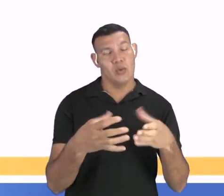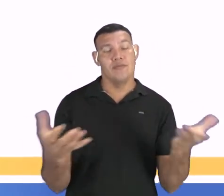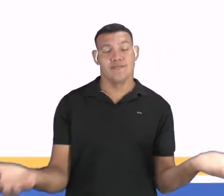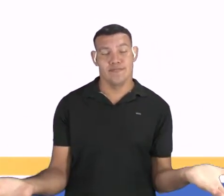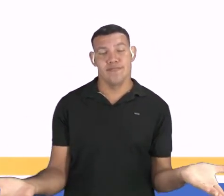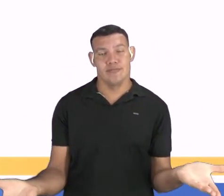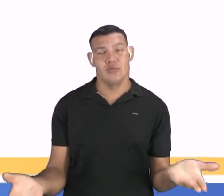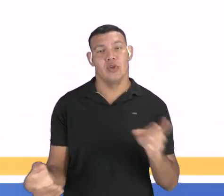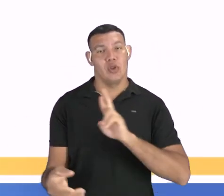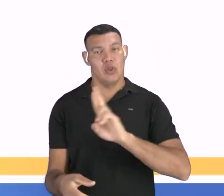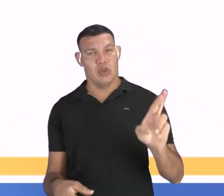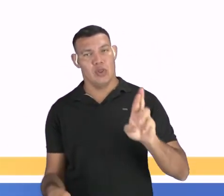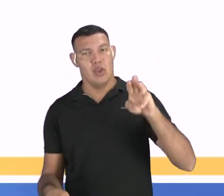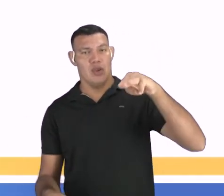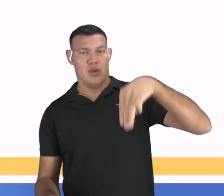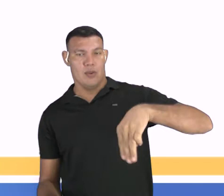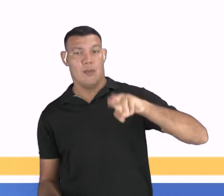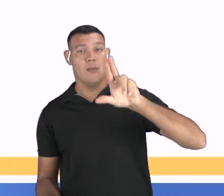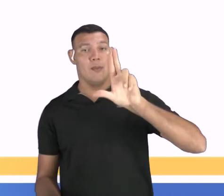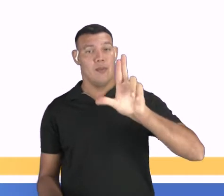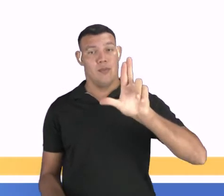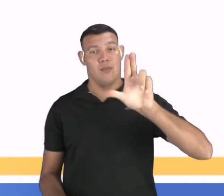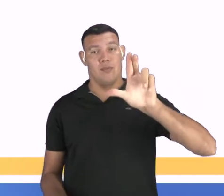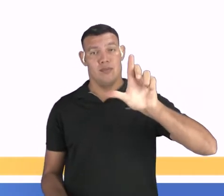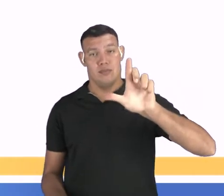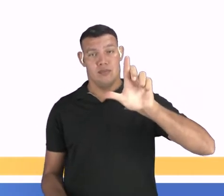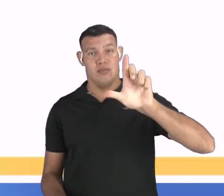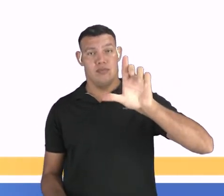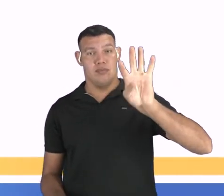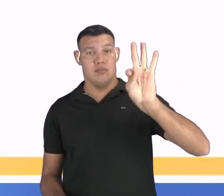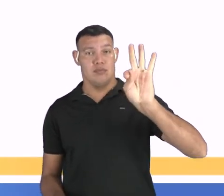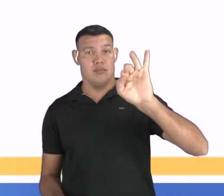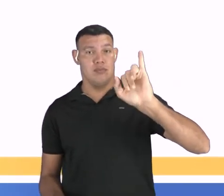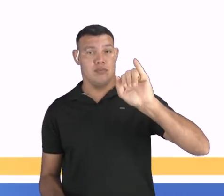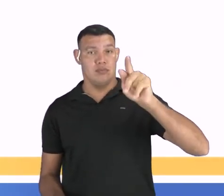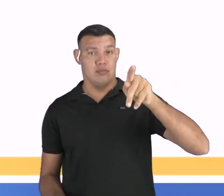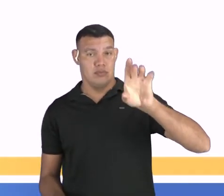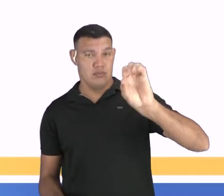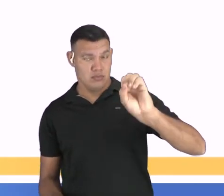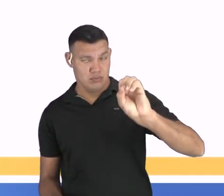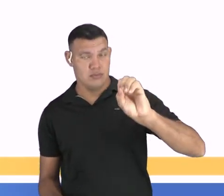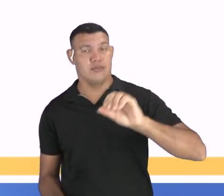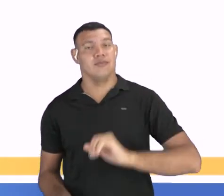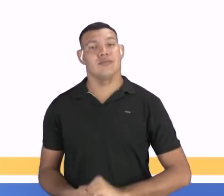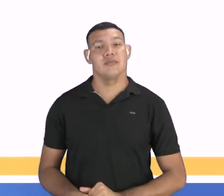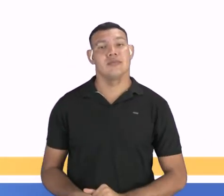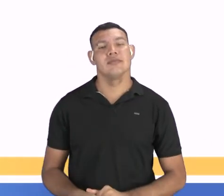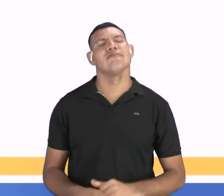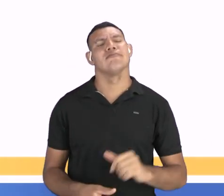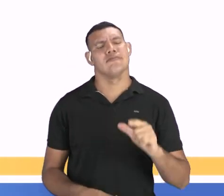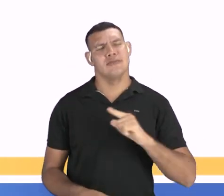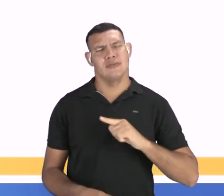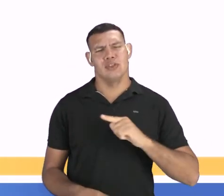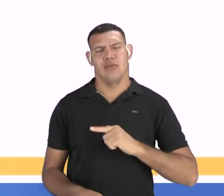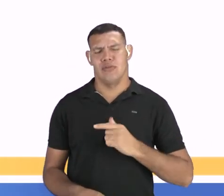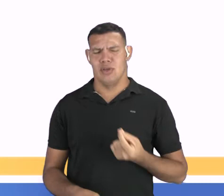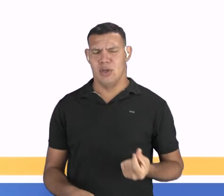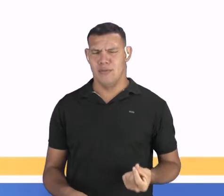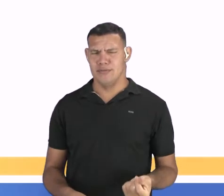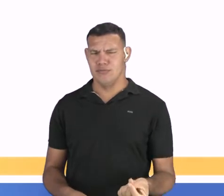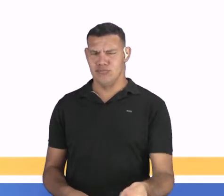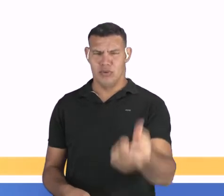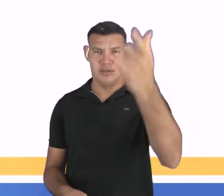número natural. Os múltiplos de um número, né, são infinitos, né? Existem infinitos múltiplos de um número